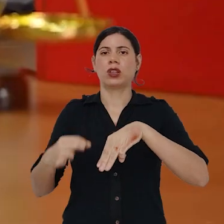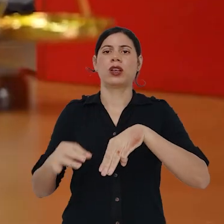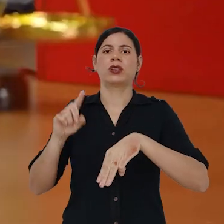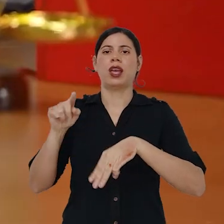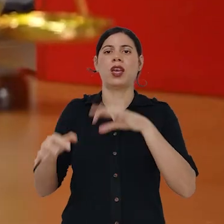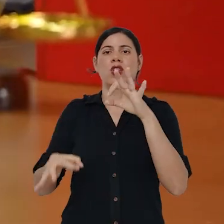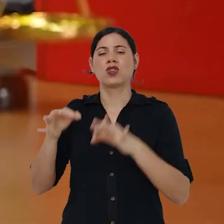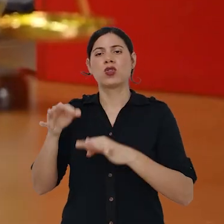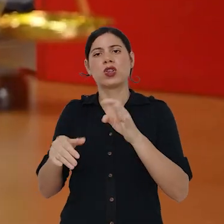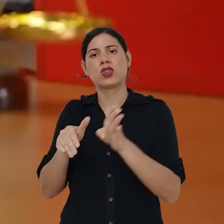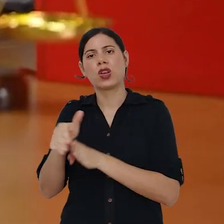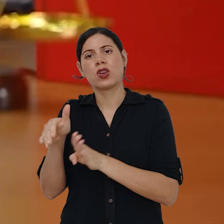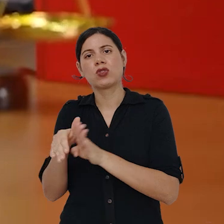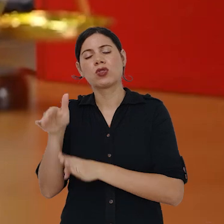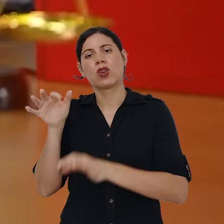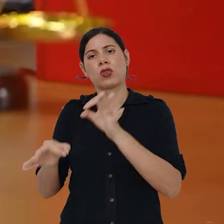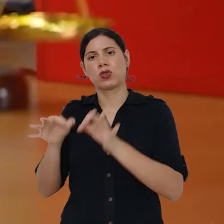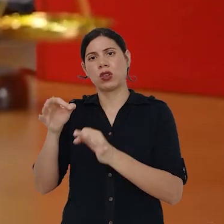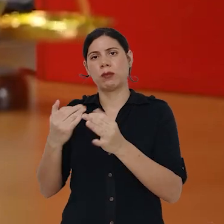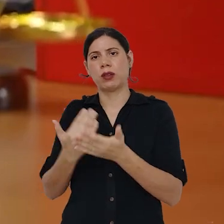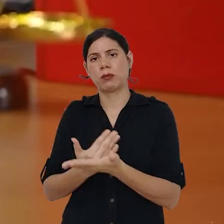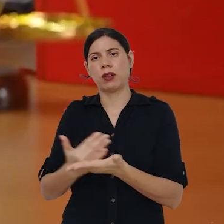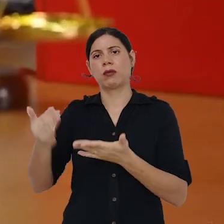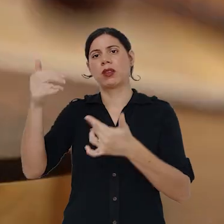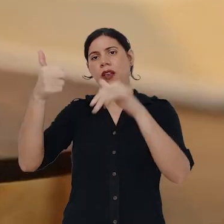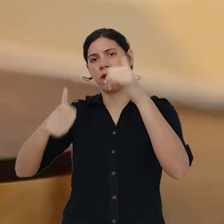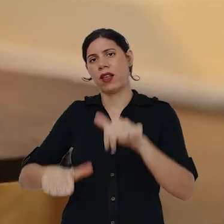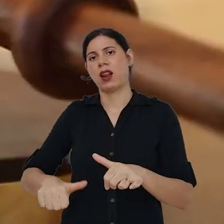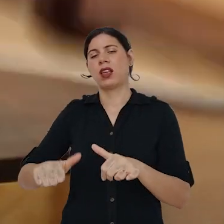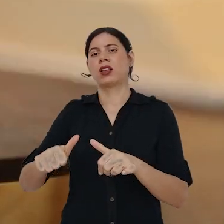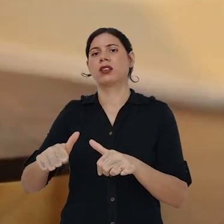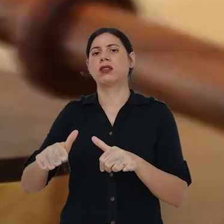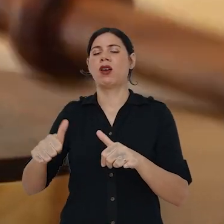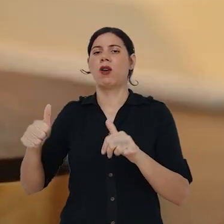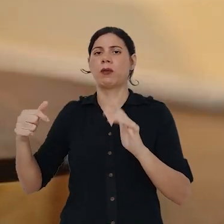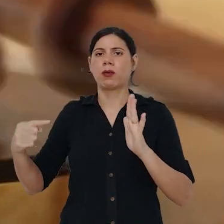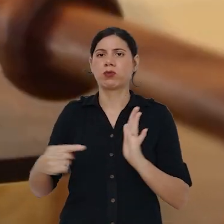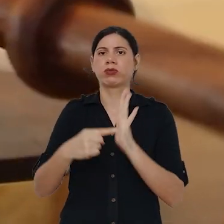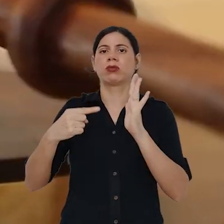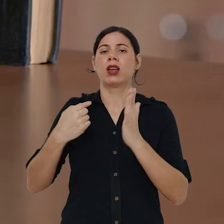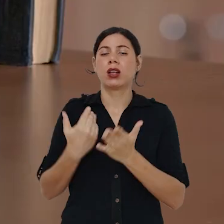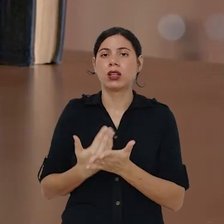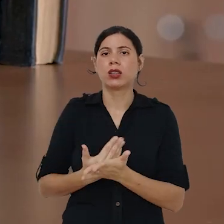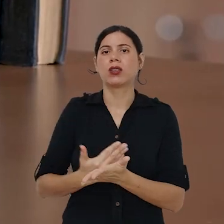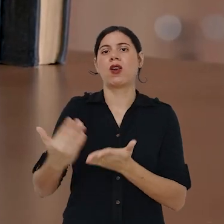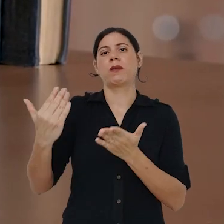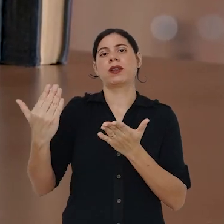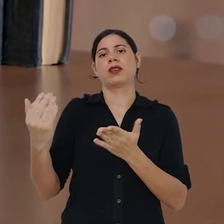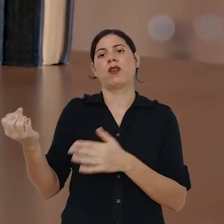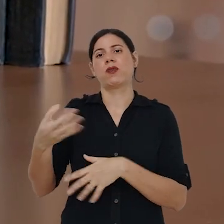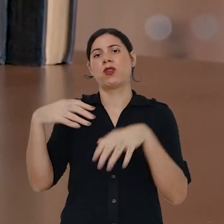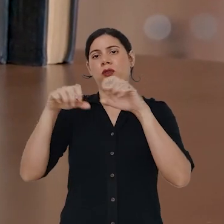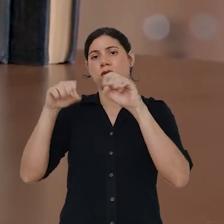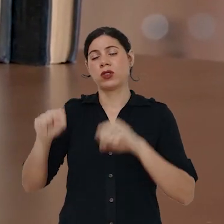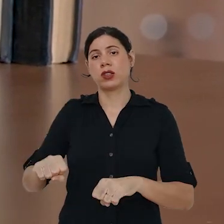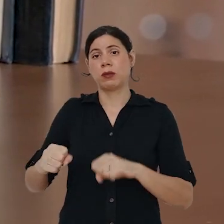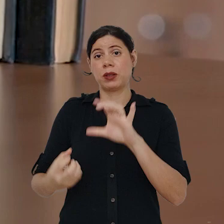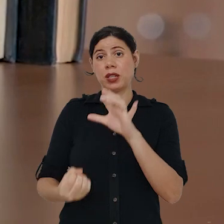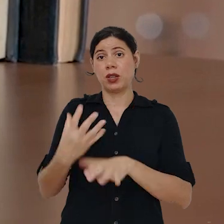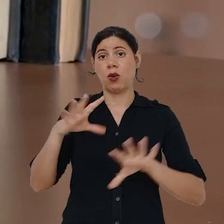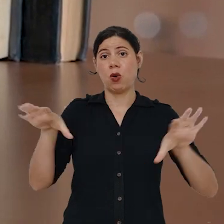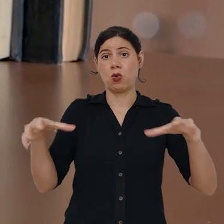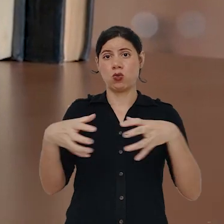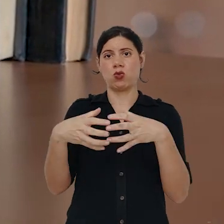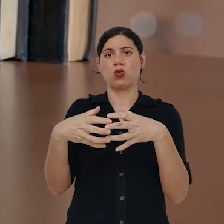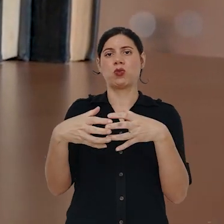julgamento, assumir a análise para o recebimento da acusação. Para a implementação desse novo sistema, o grupo de trabalho da Primeira Região